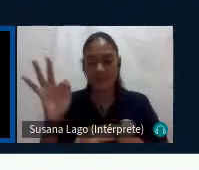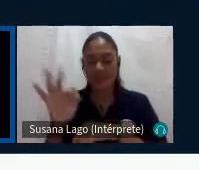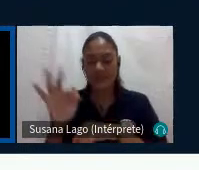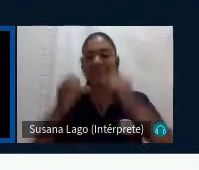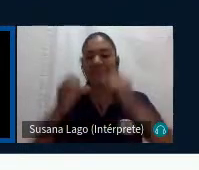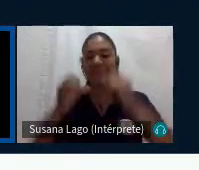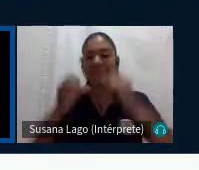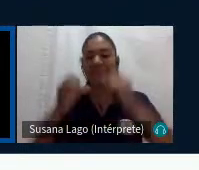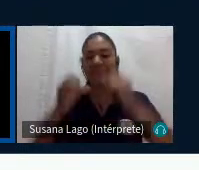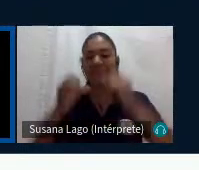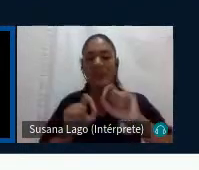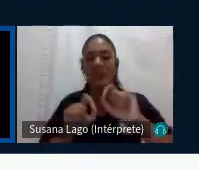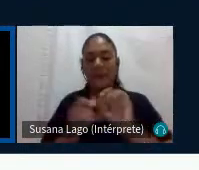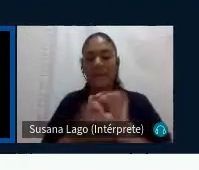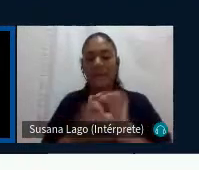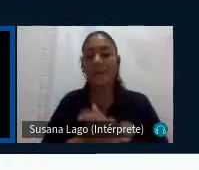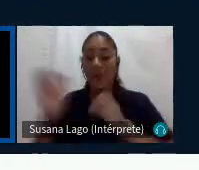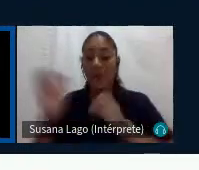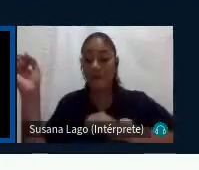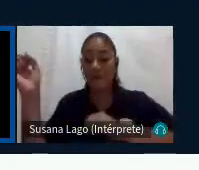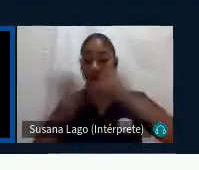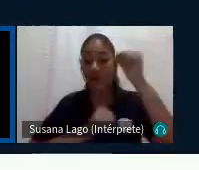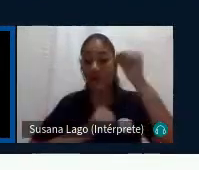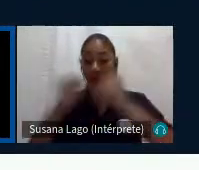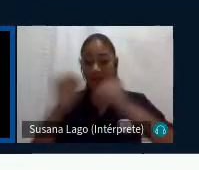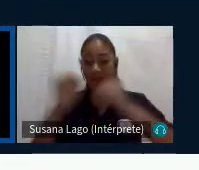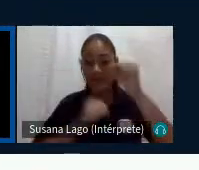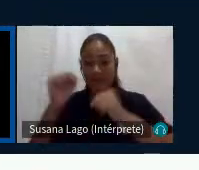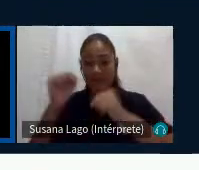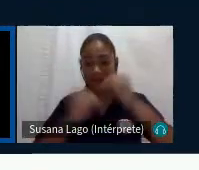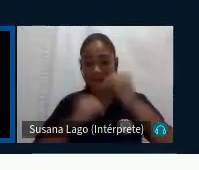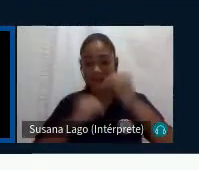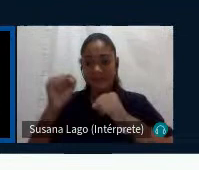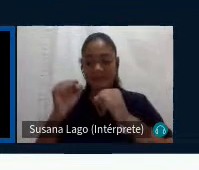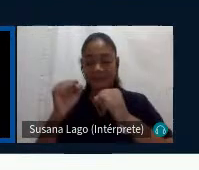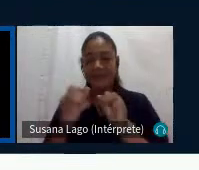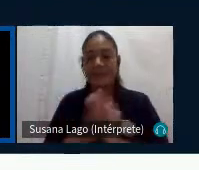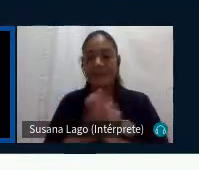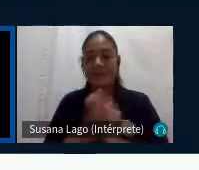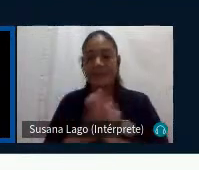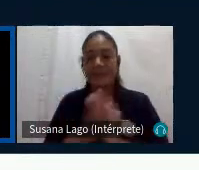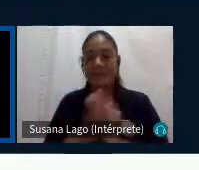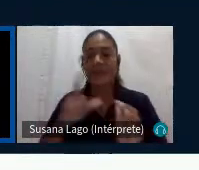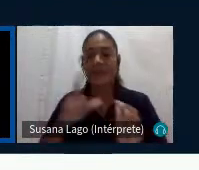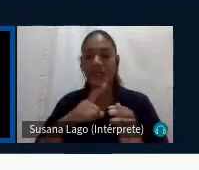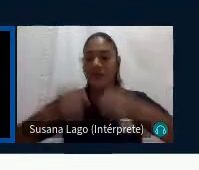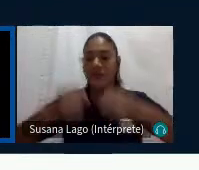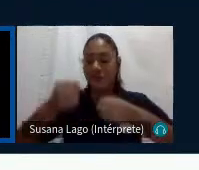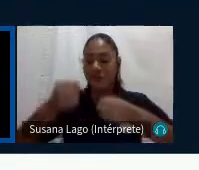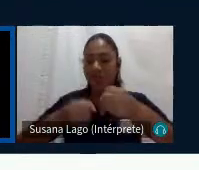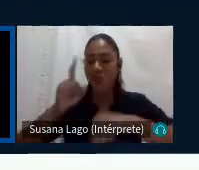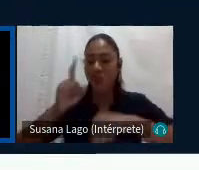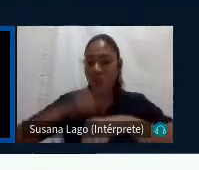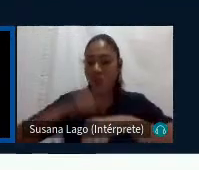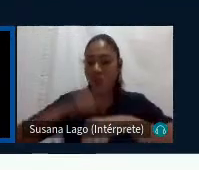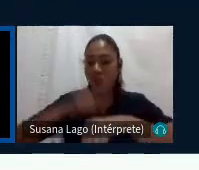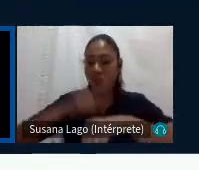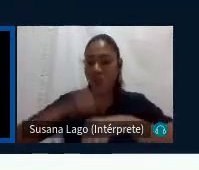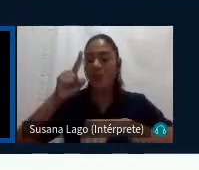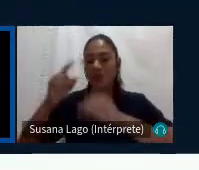fala que, na indústria, a gente tem um veículo automático que ele vai levar as peças de um lugar para